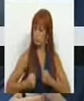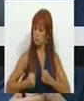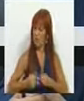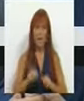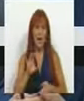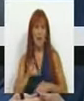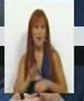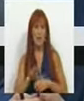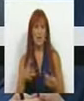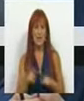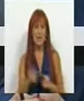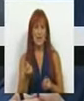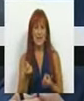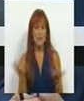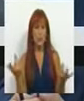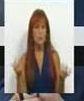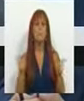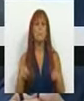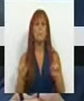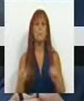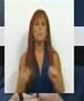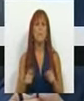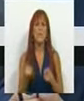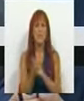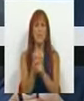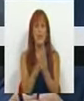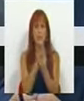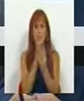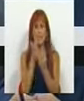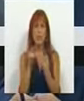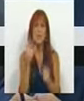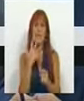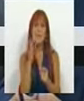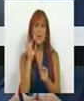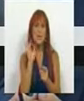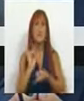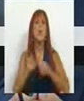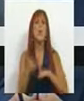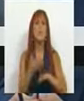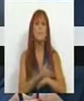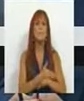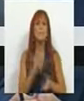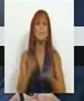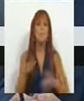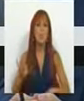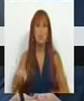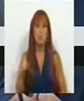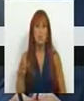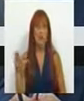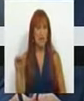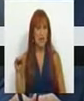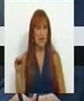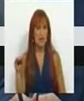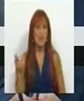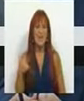em termos de capital, de liquidez e nas várias dimensões prudenciais do que estavam no final de